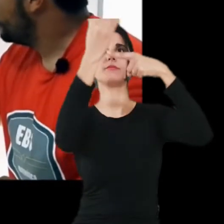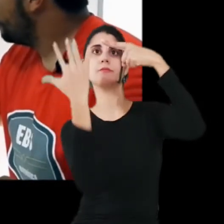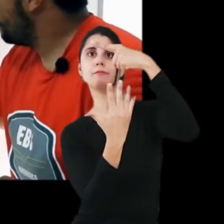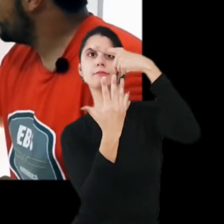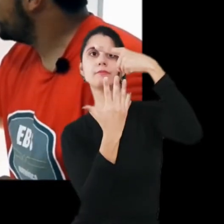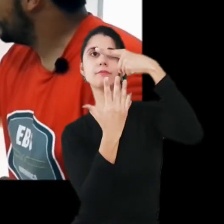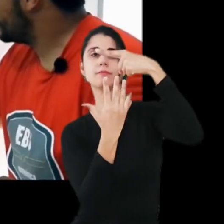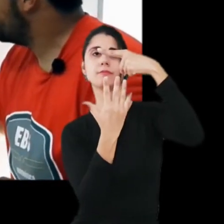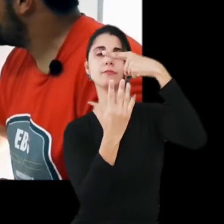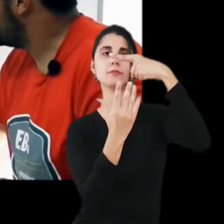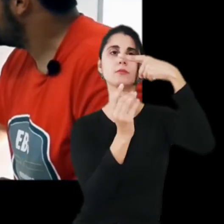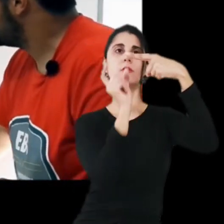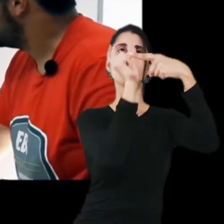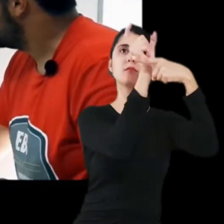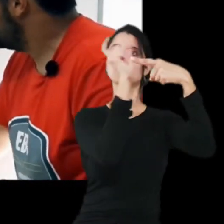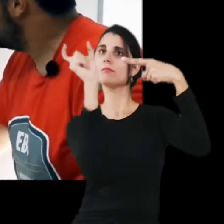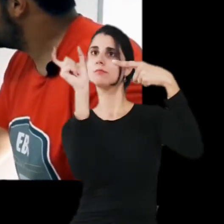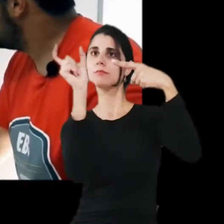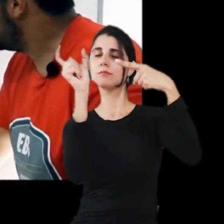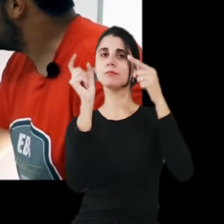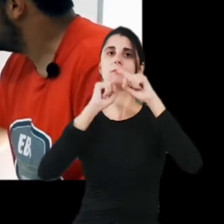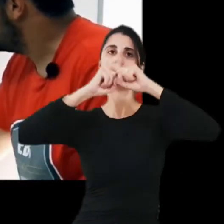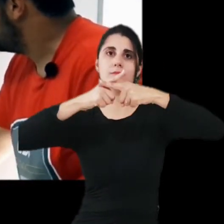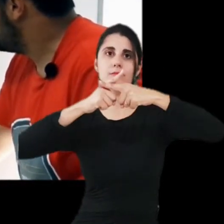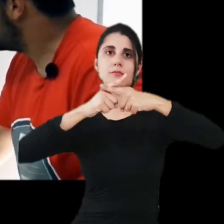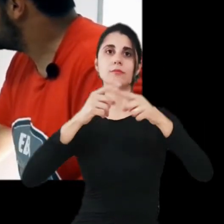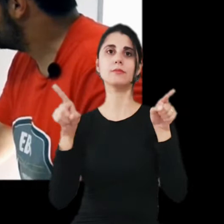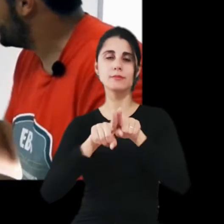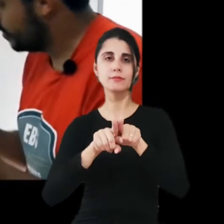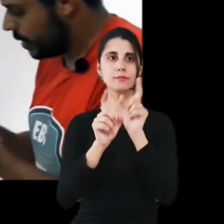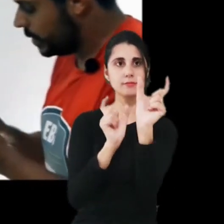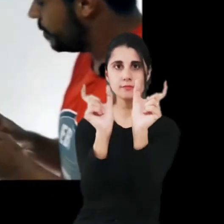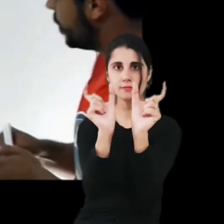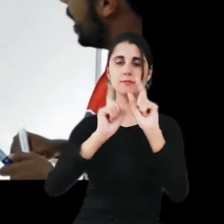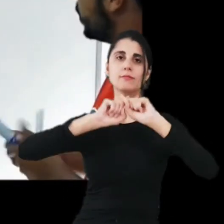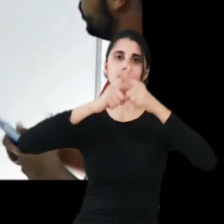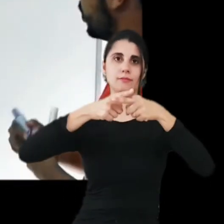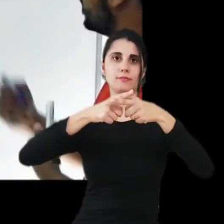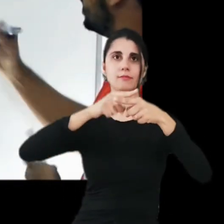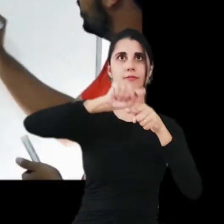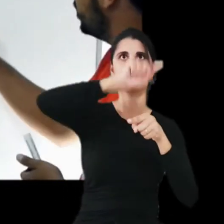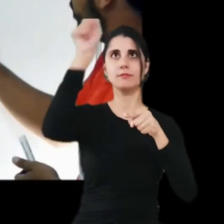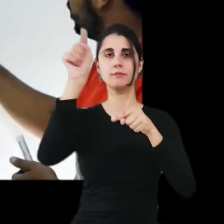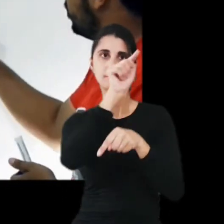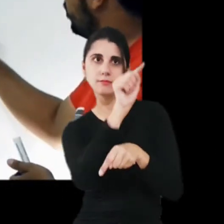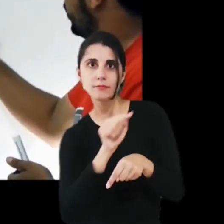multiplico os numeradores e multiplico os denominadores. A